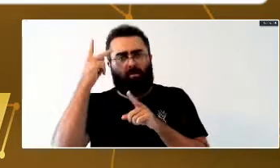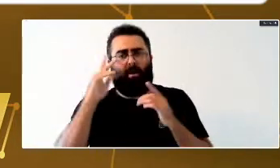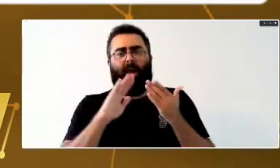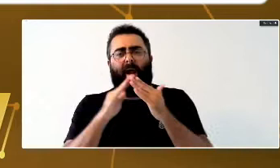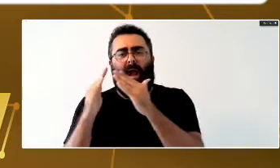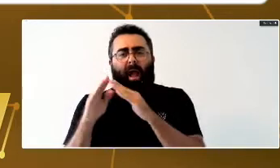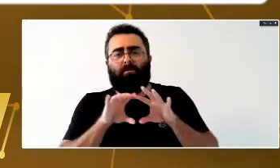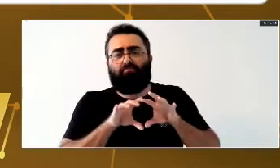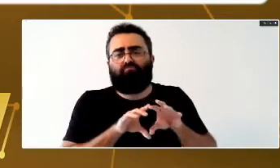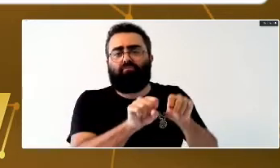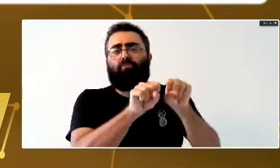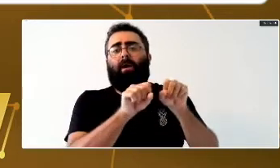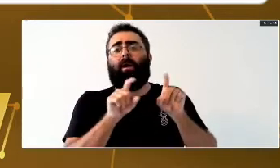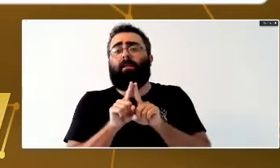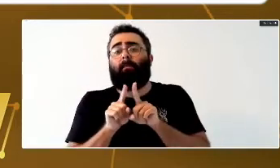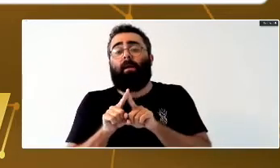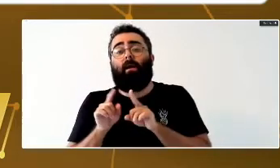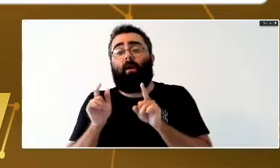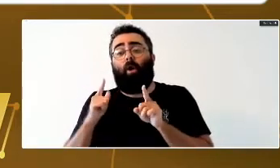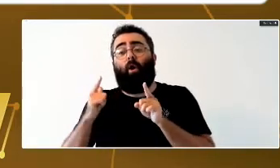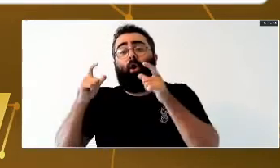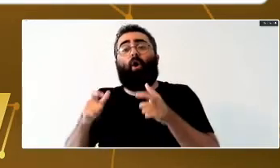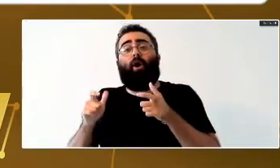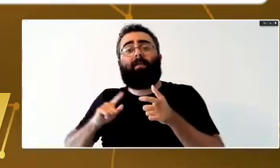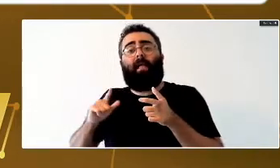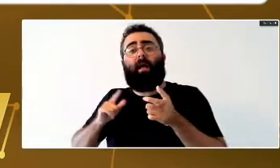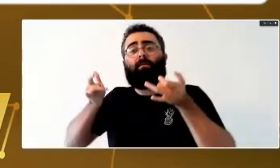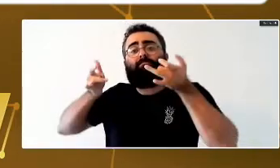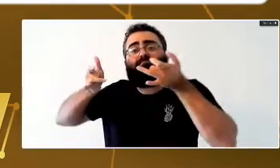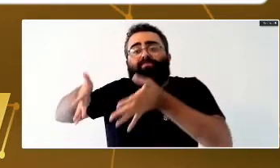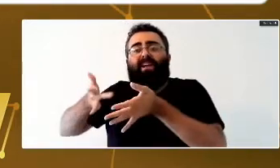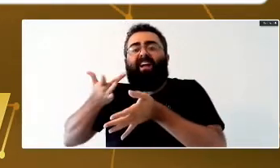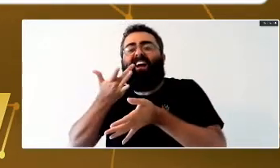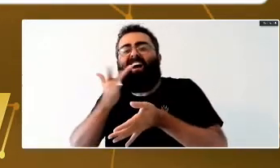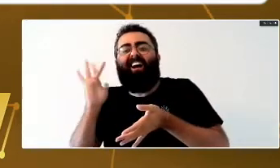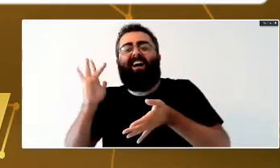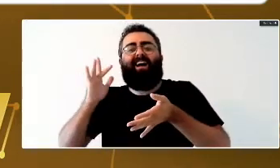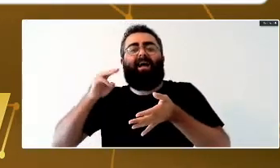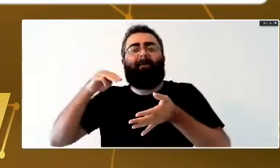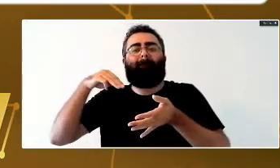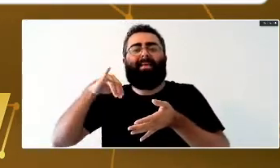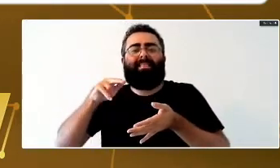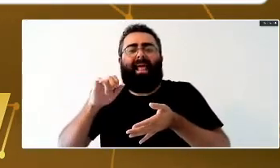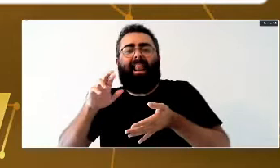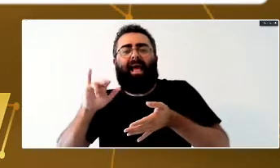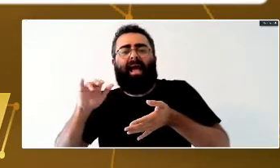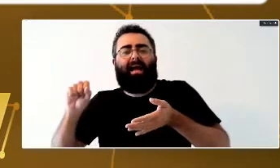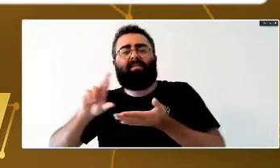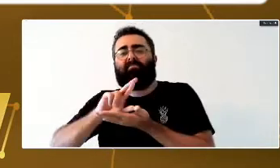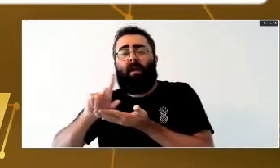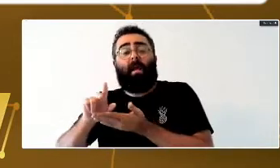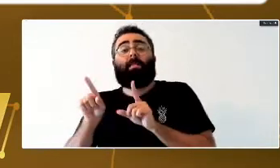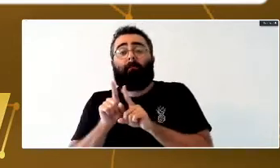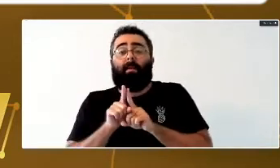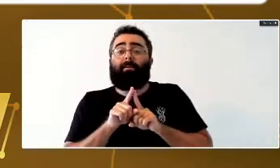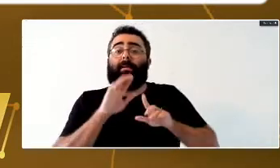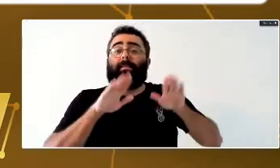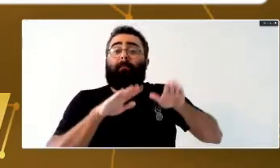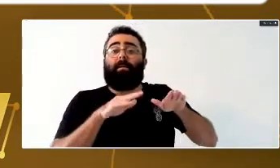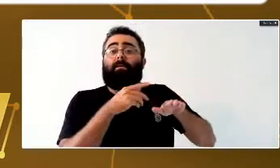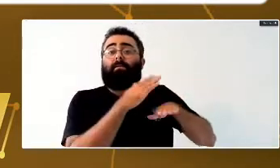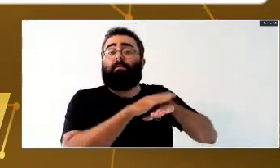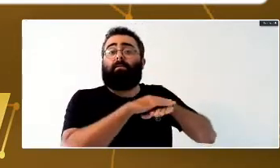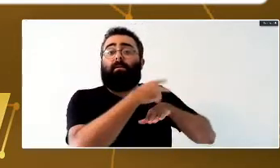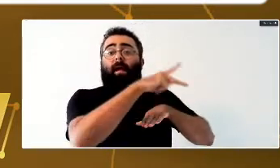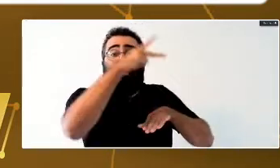de jazidas minerárias, informações como o plano diretor, por exemplo, das prefeituras, dos municípios, onde a